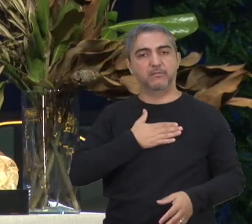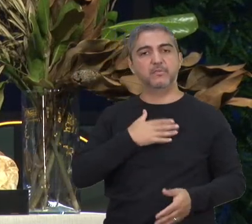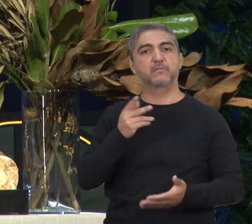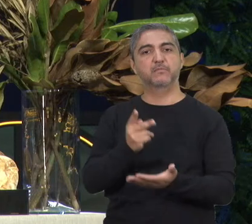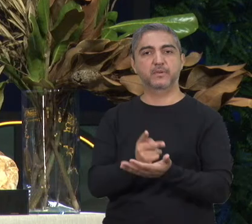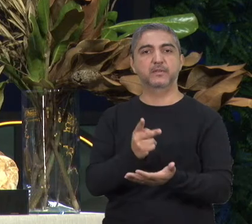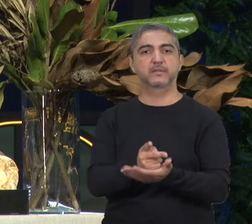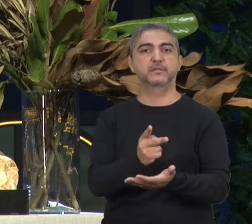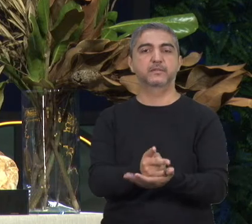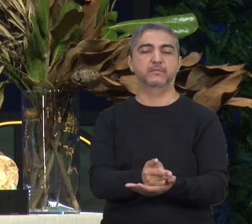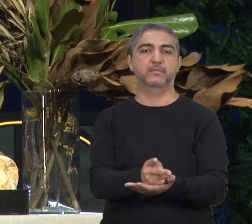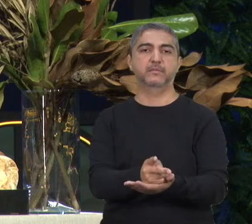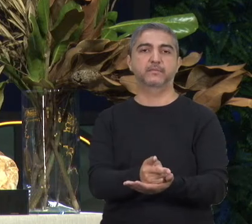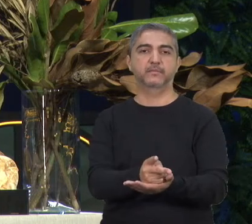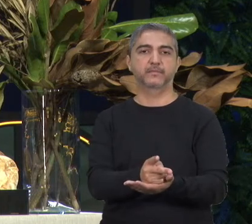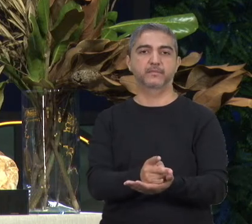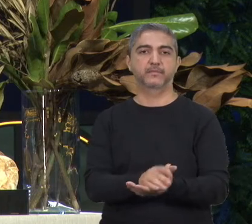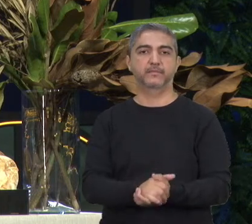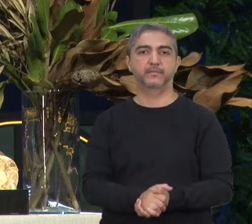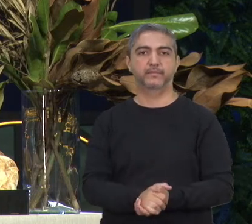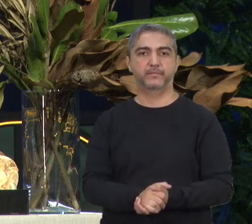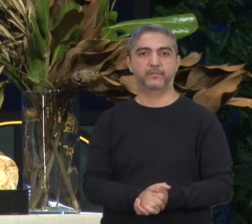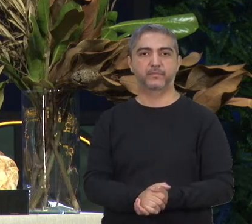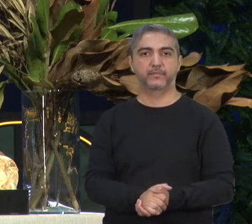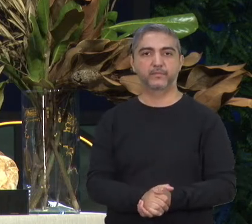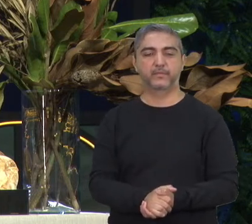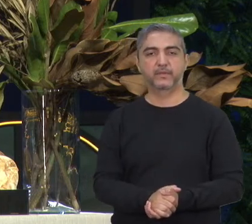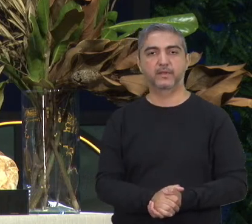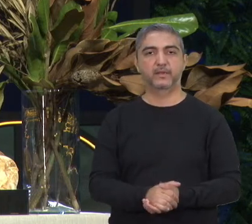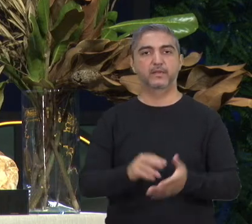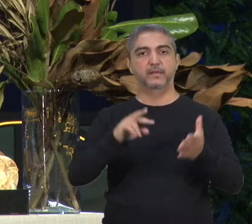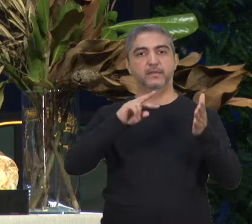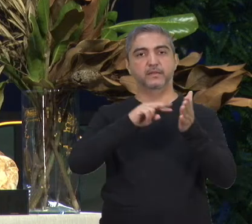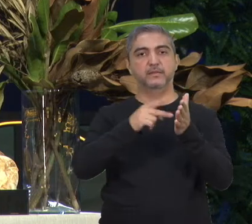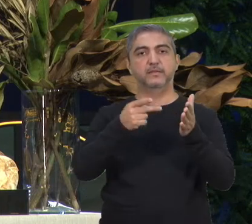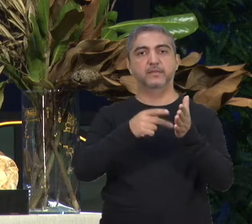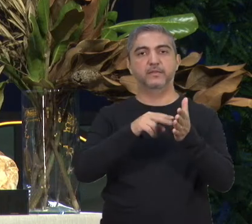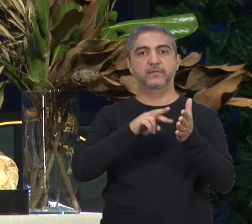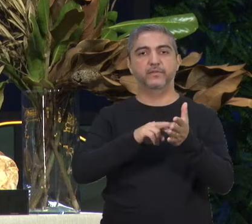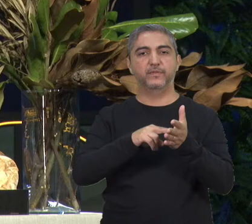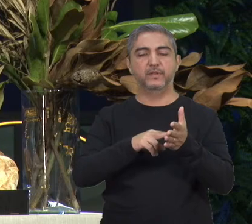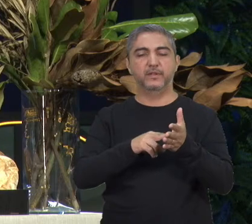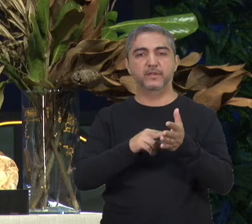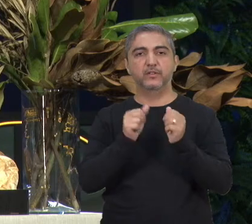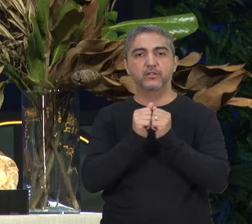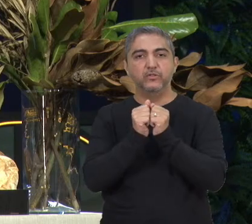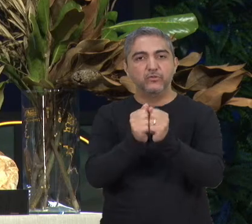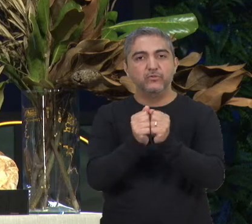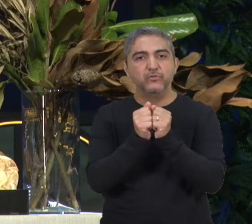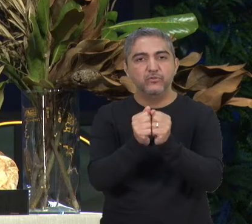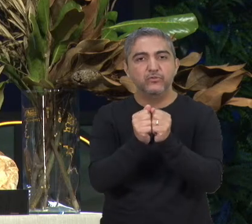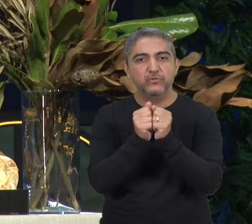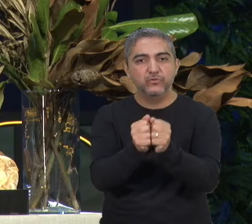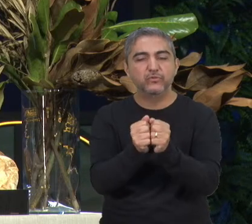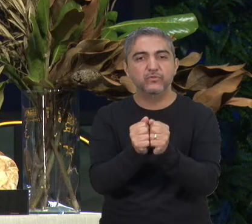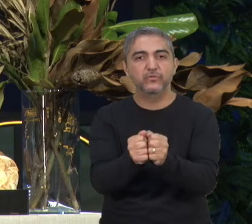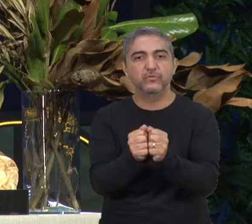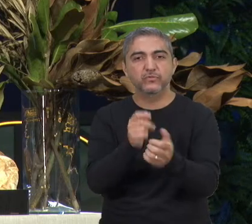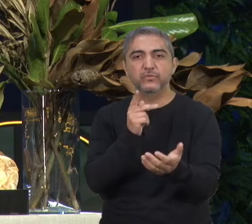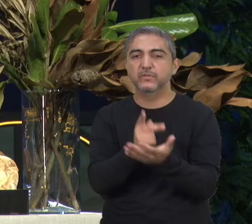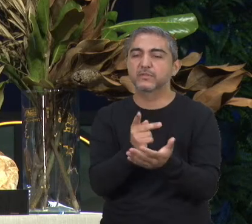né? Comer a carne, beber o sangue, alimentar-se de Jesus, das suas palavras,